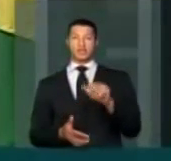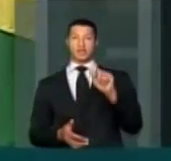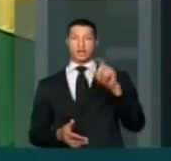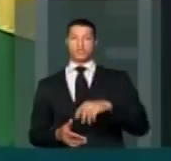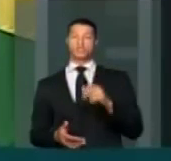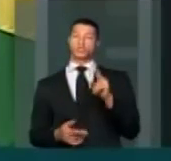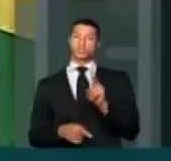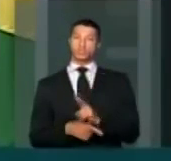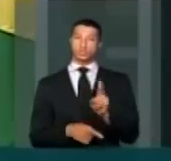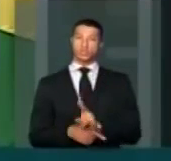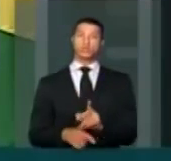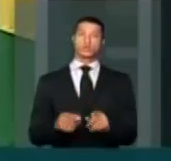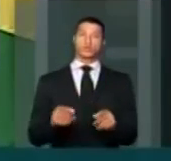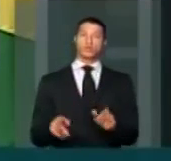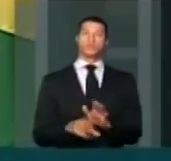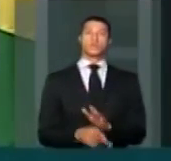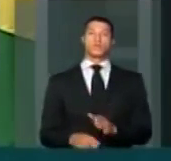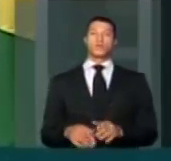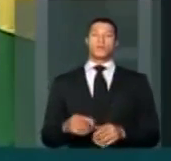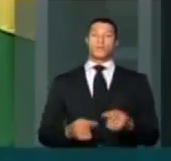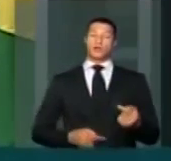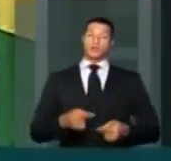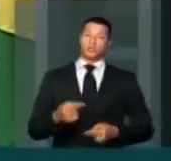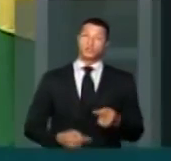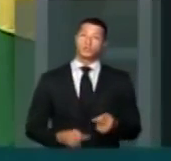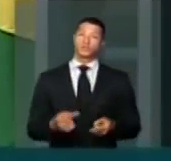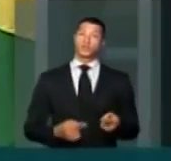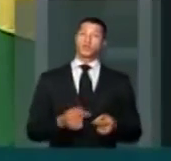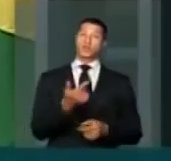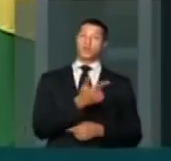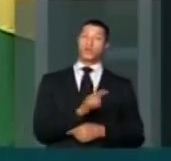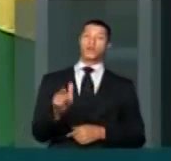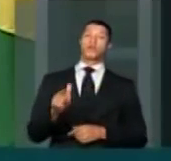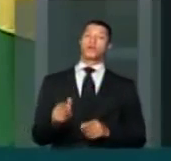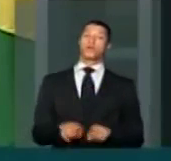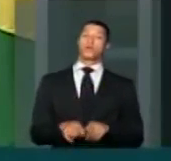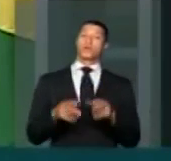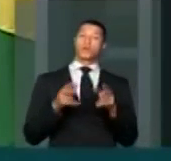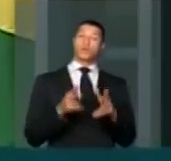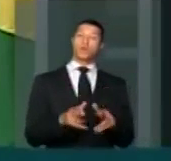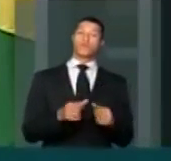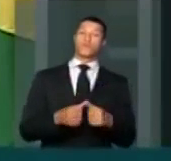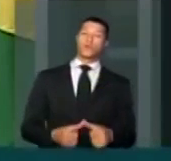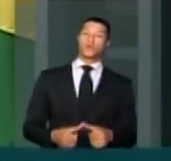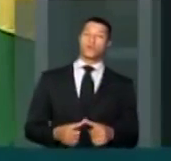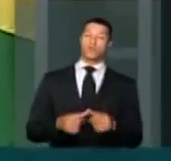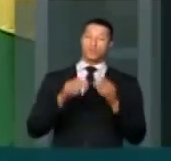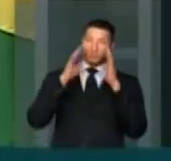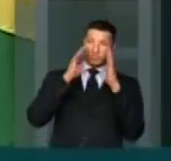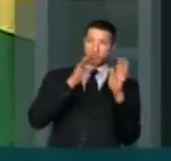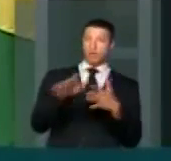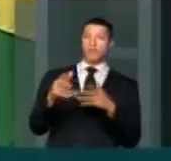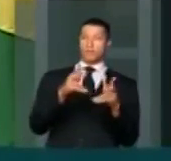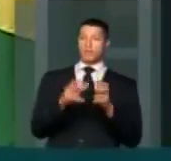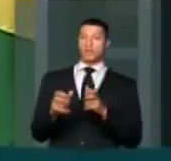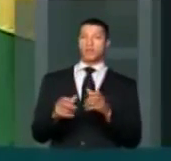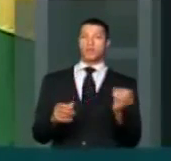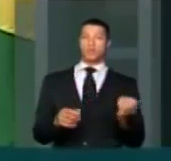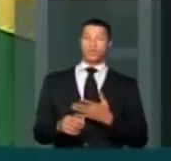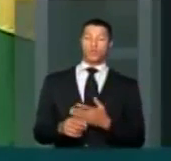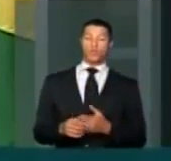de zelo e proteção a partidos e políticos de alto coturno, como ficou evidente em escabrosos casos